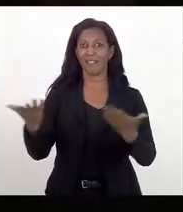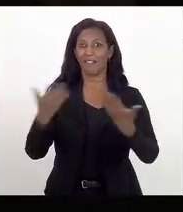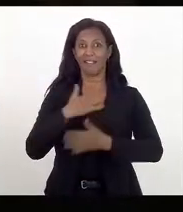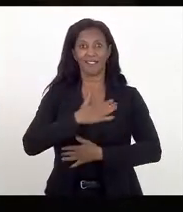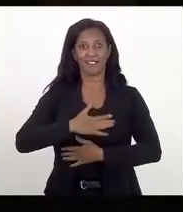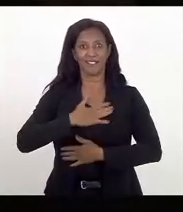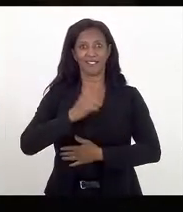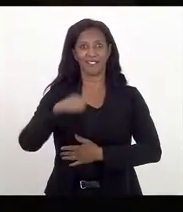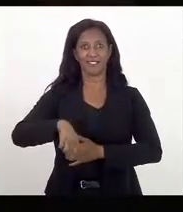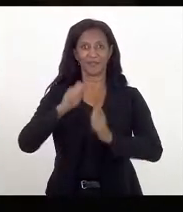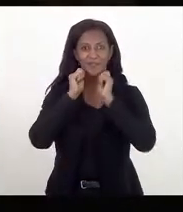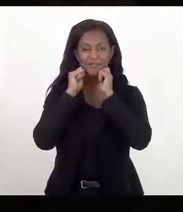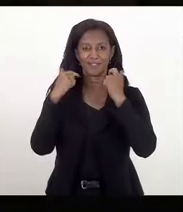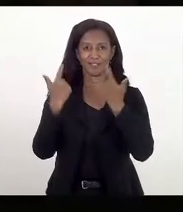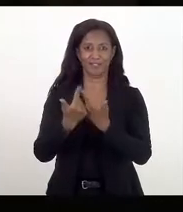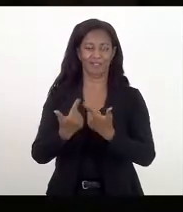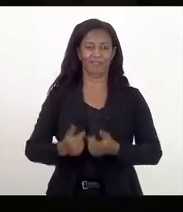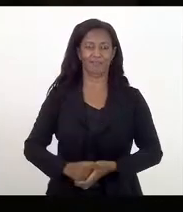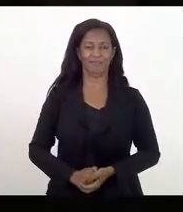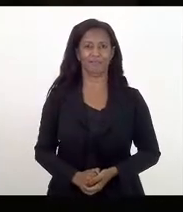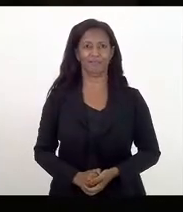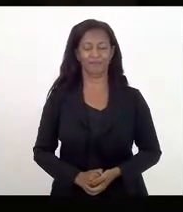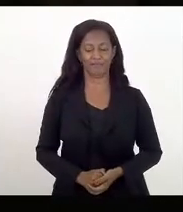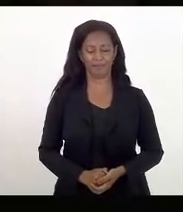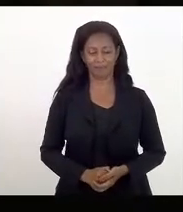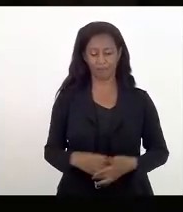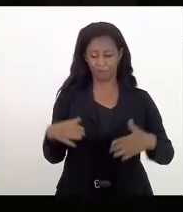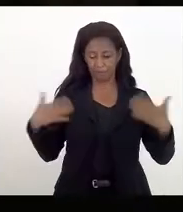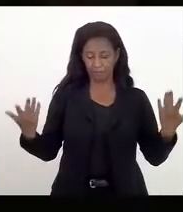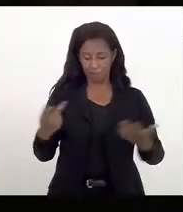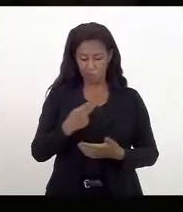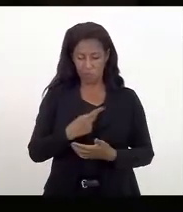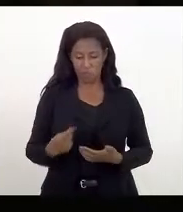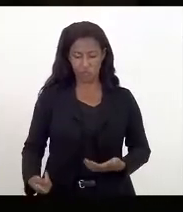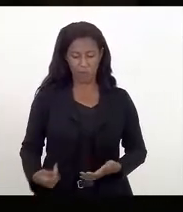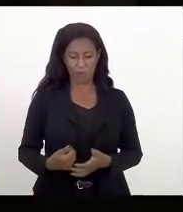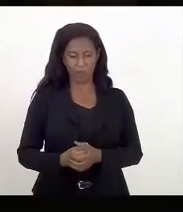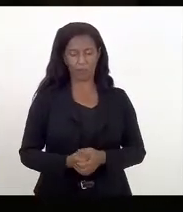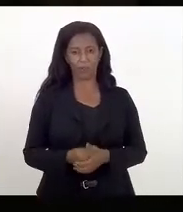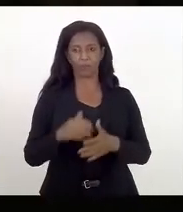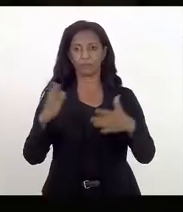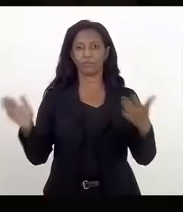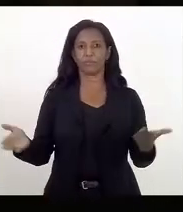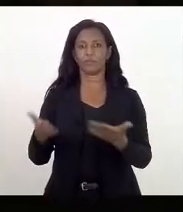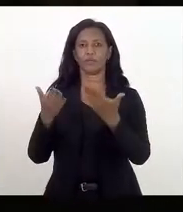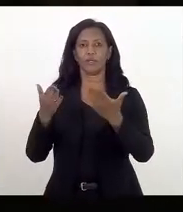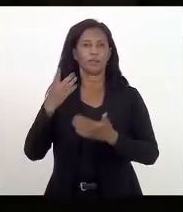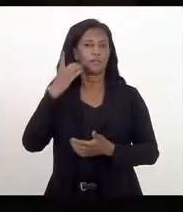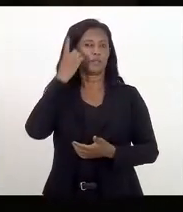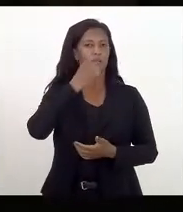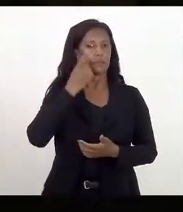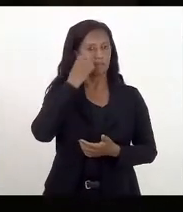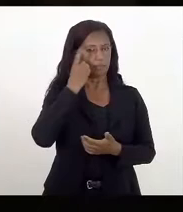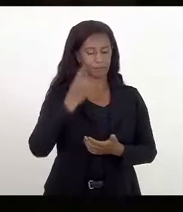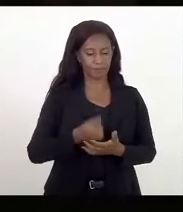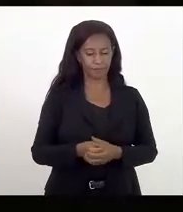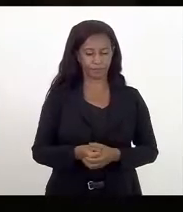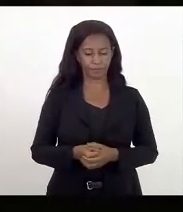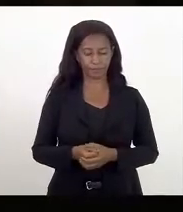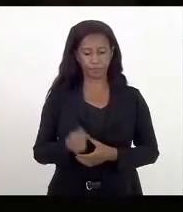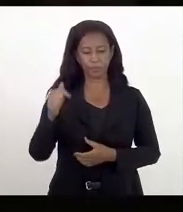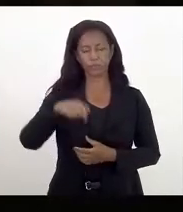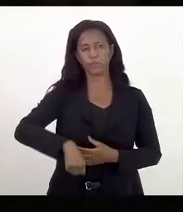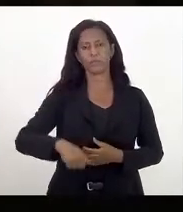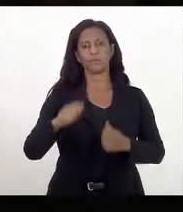-vindos a esta casa. Senhor presidente, e nobres deputados e deputadas, o que essa